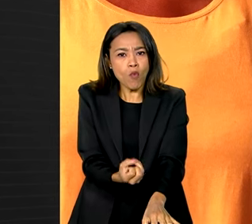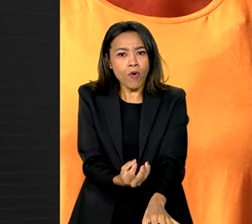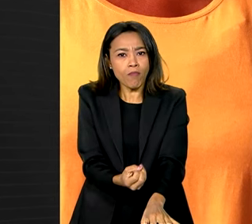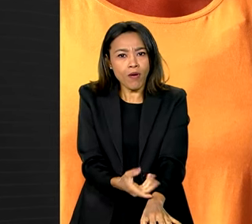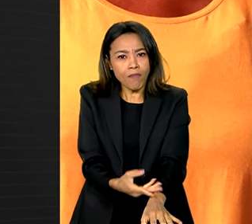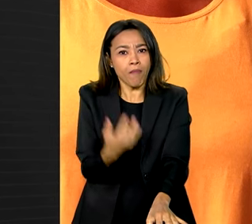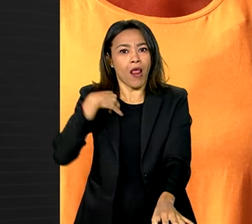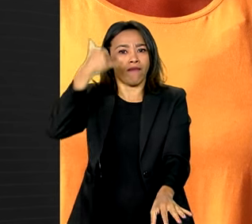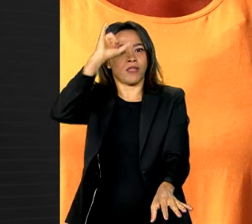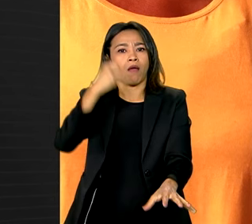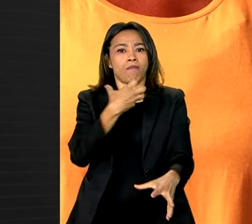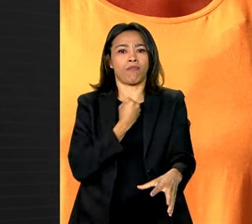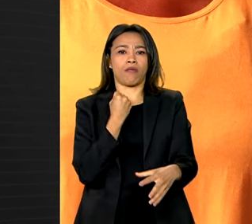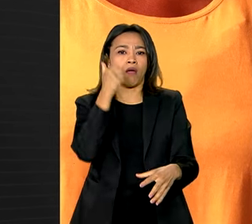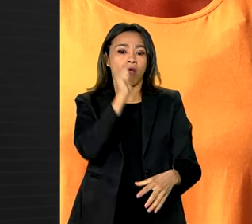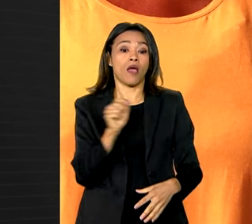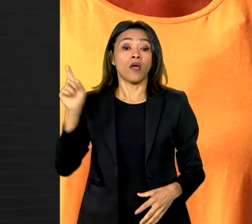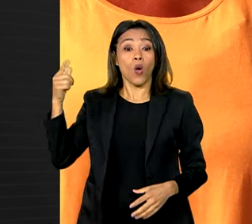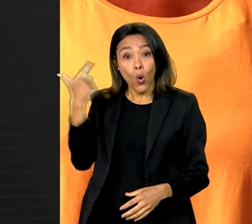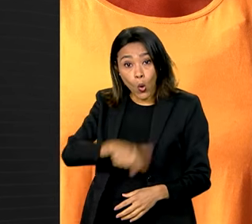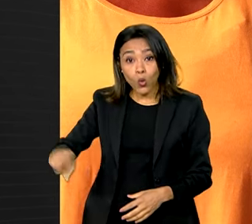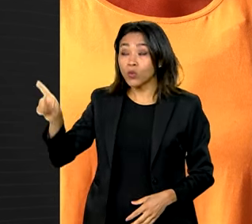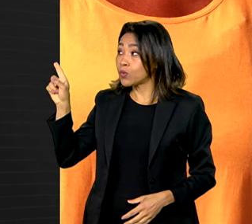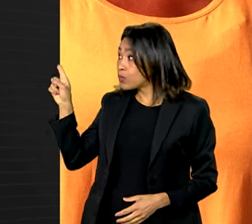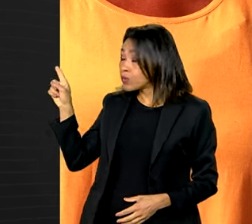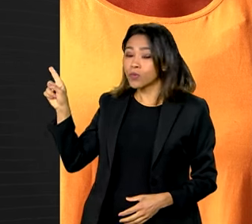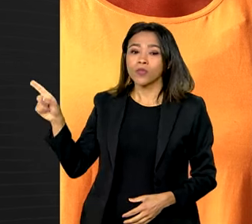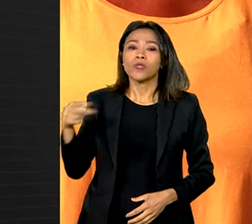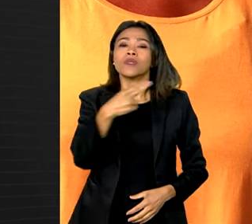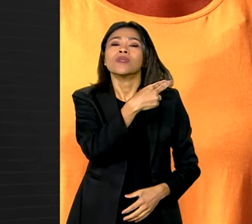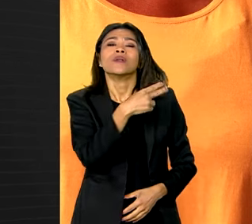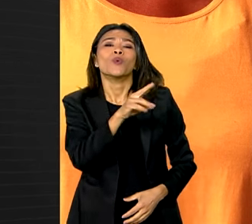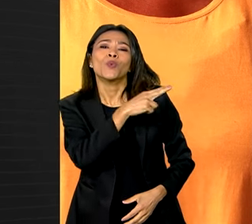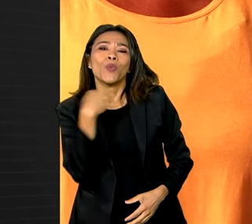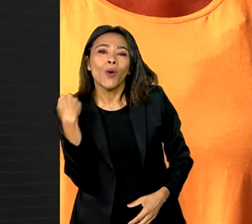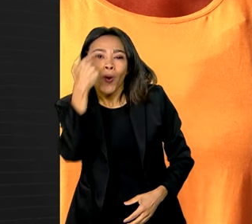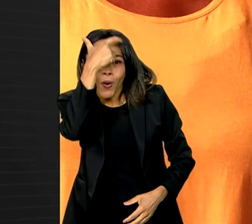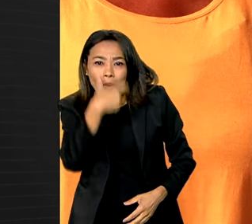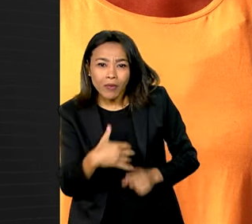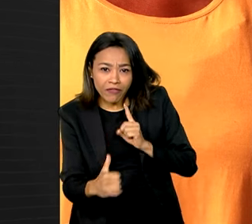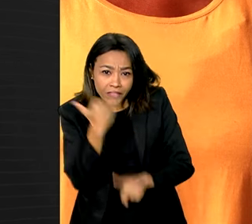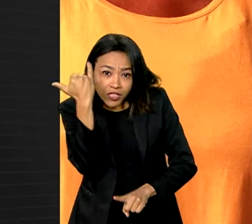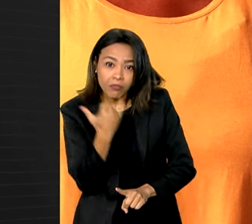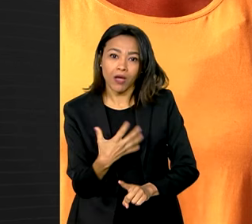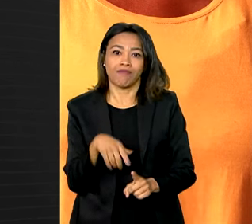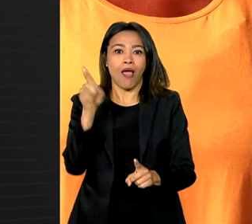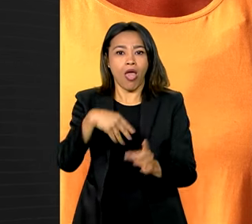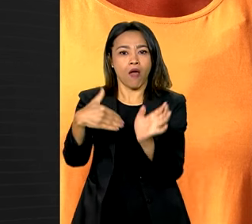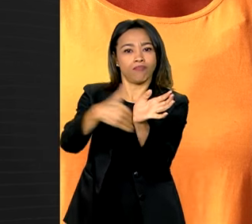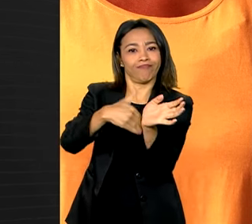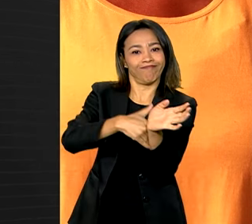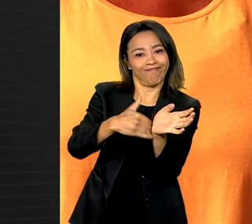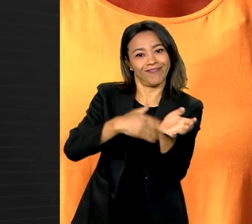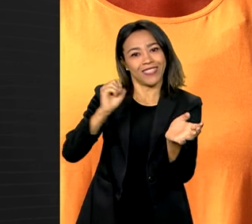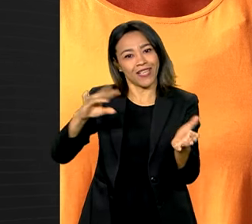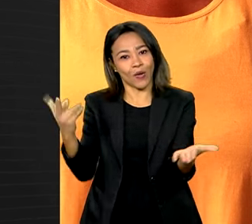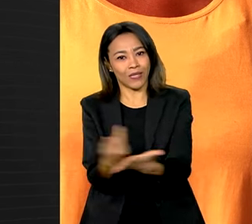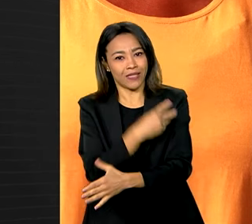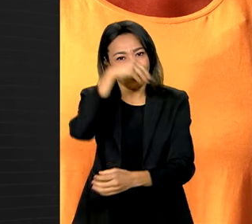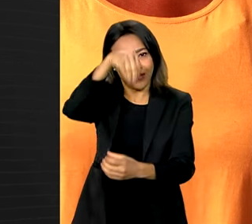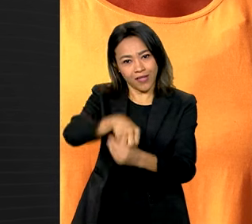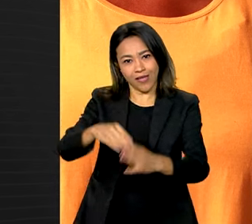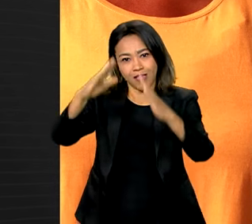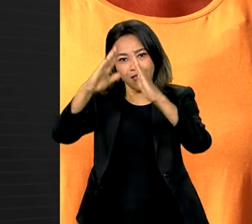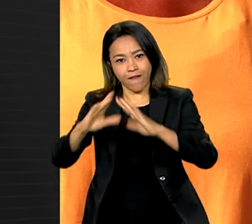lei que assegura sigilo do nome da vítima em caso de violência doméstica e familiar. Em